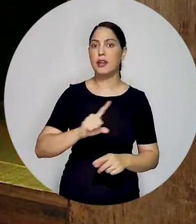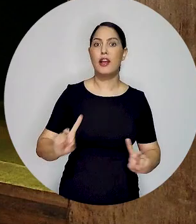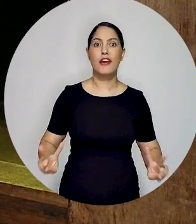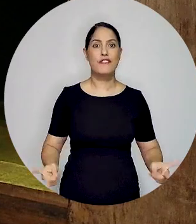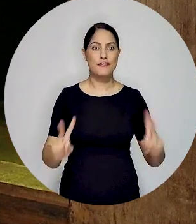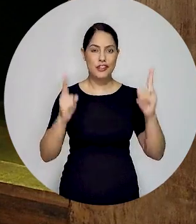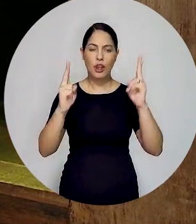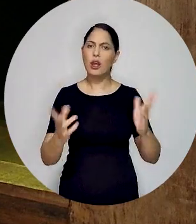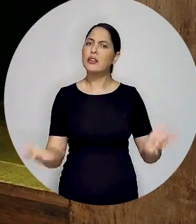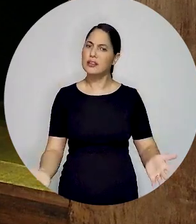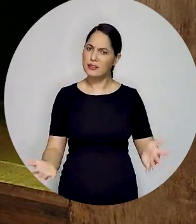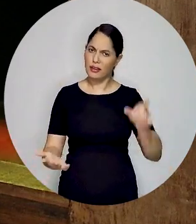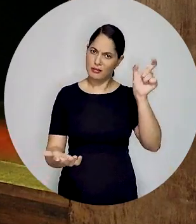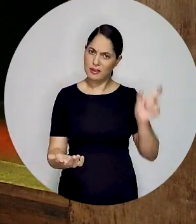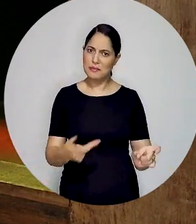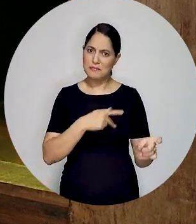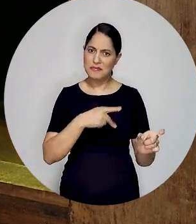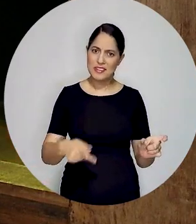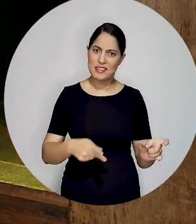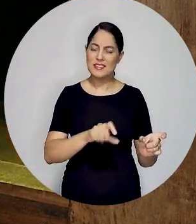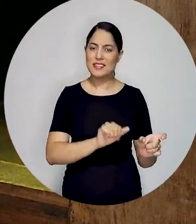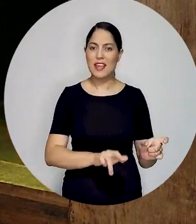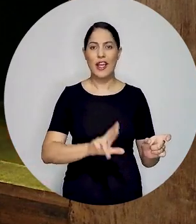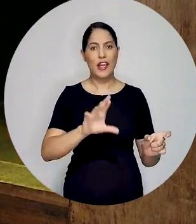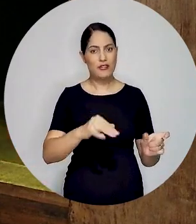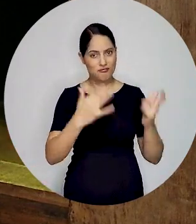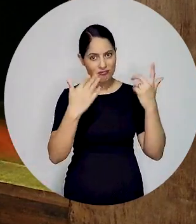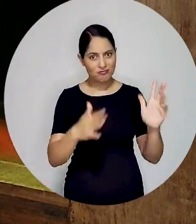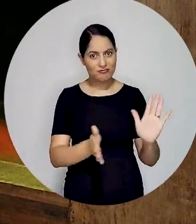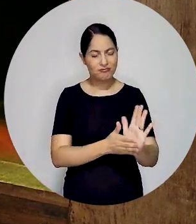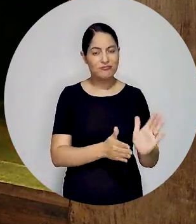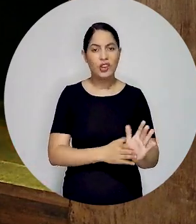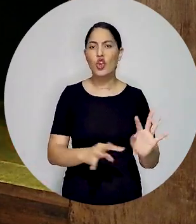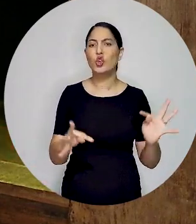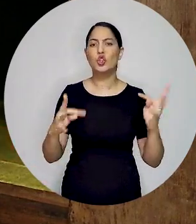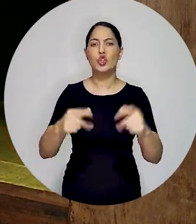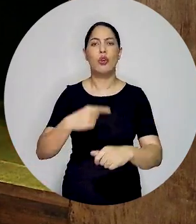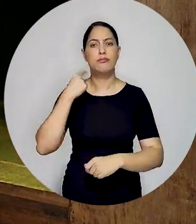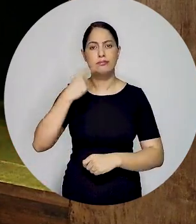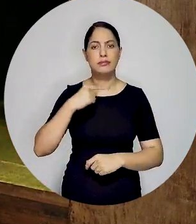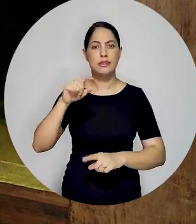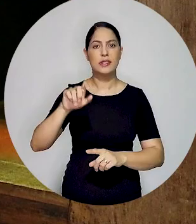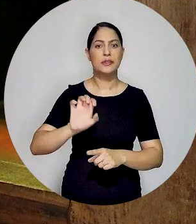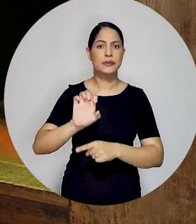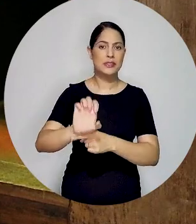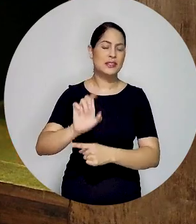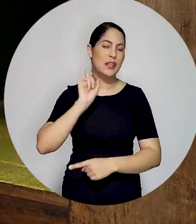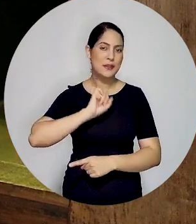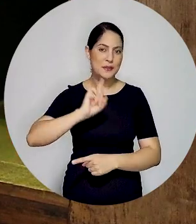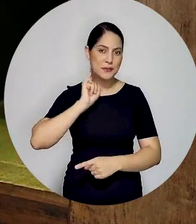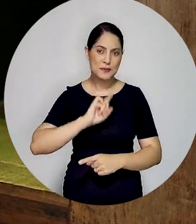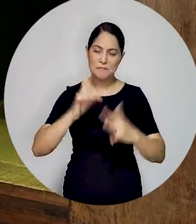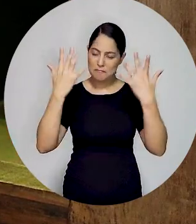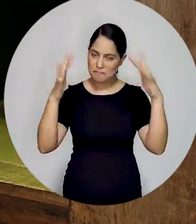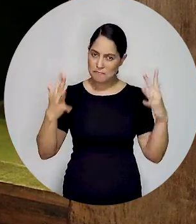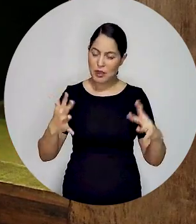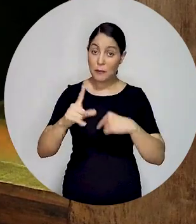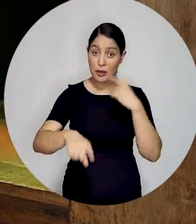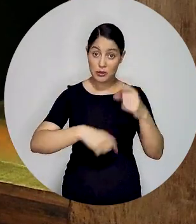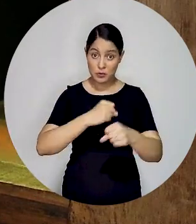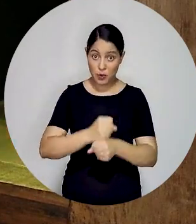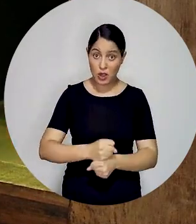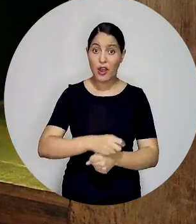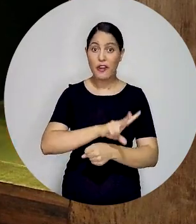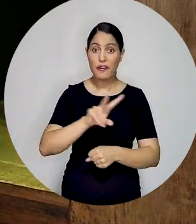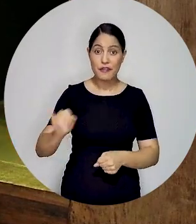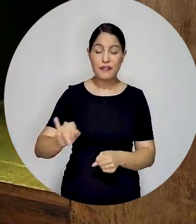muitas vitórias também. Estou aqui para parabenizar o presidente Sérgio Leonardo, parabenizar toda a advocacia mineira. Esta advocacia que no próximo